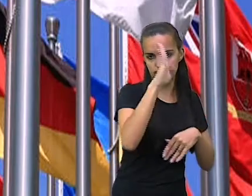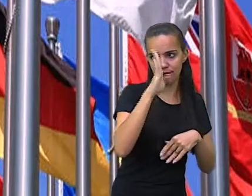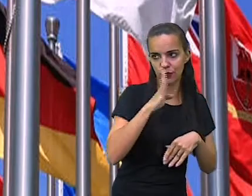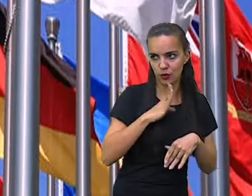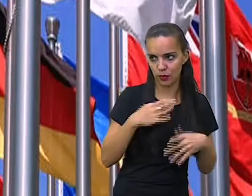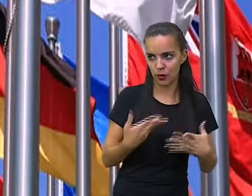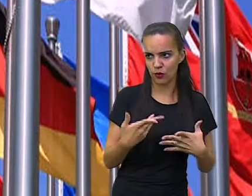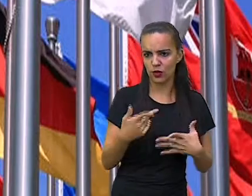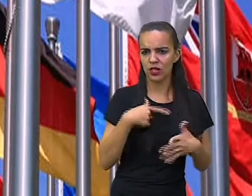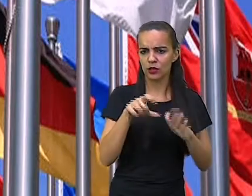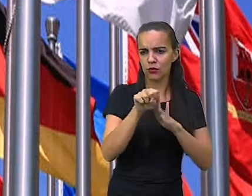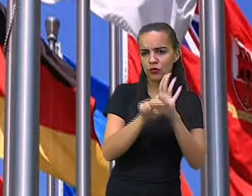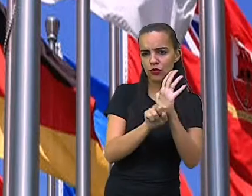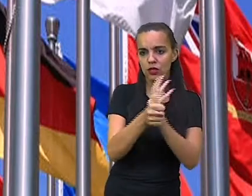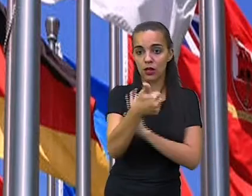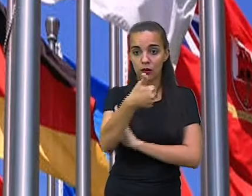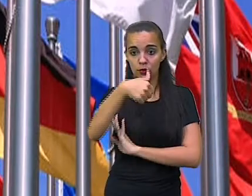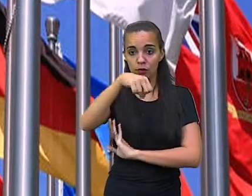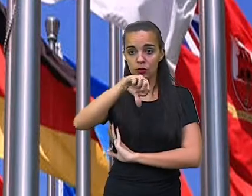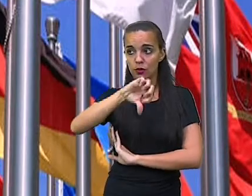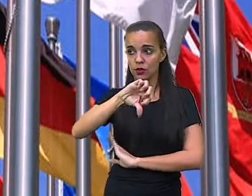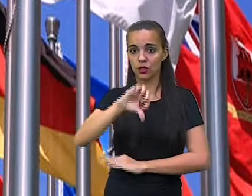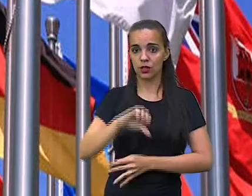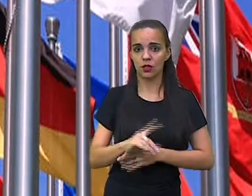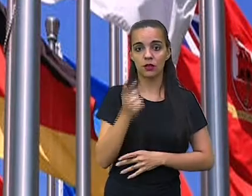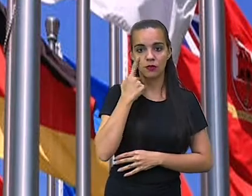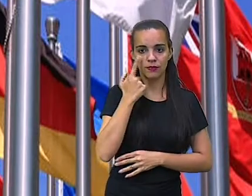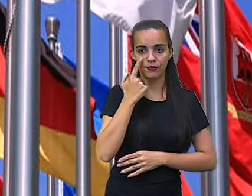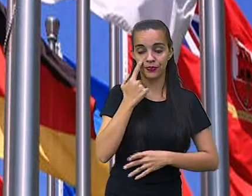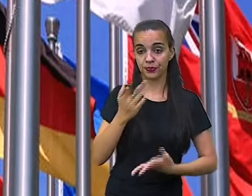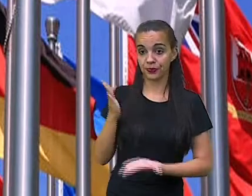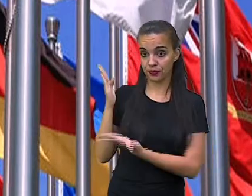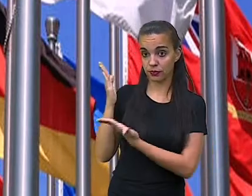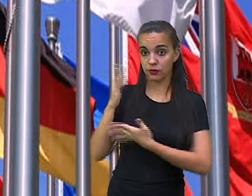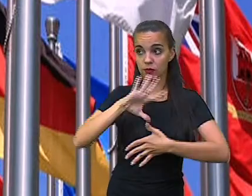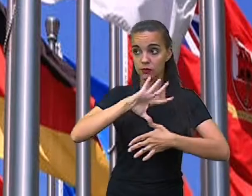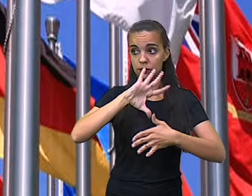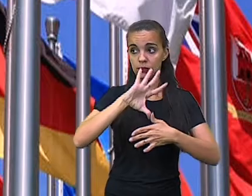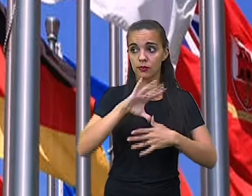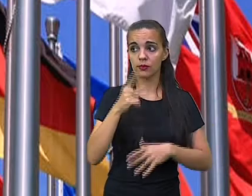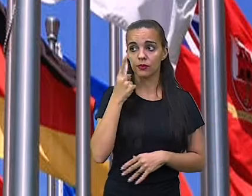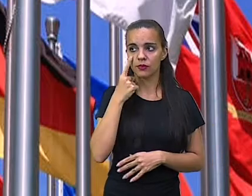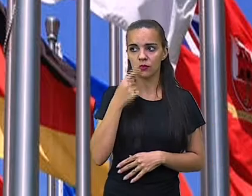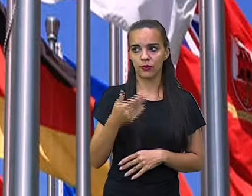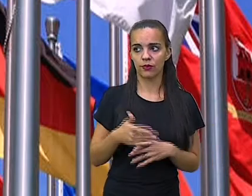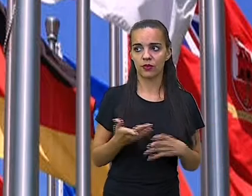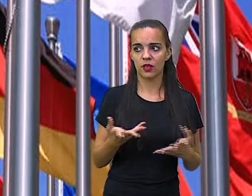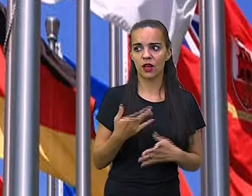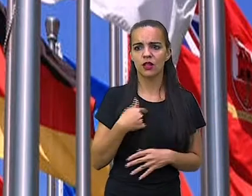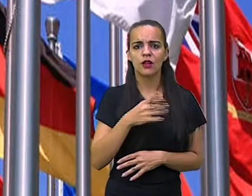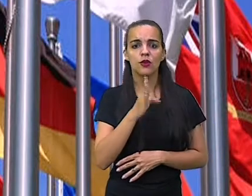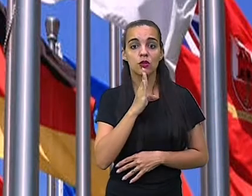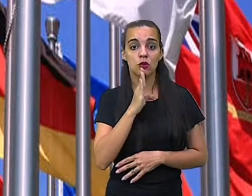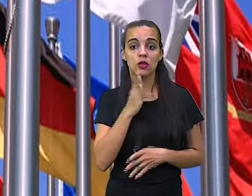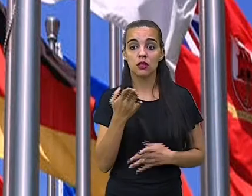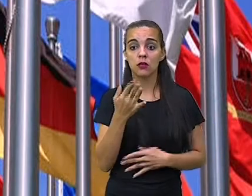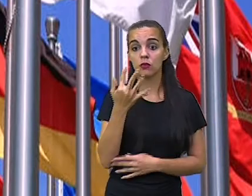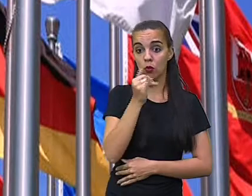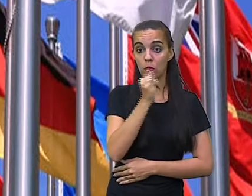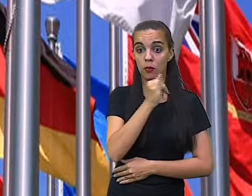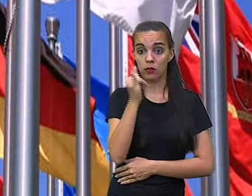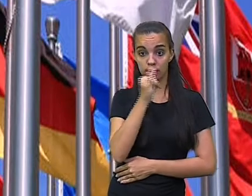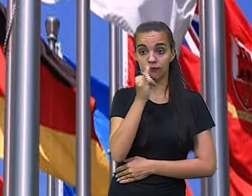século XIX. Vamos dar uma olhada aqui nesse mapa. O que nós conhecemos hoje como Itália,